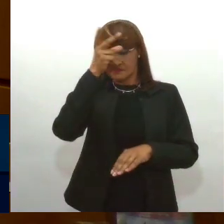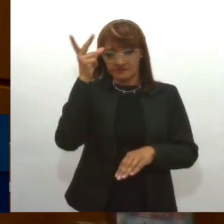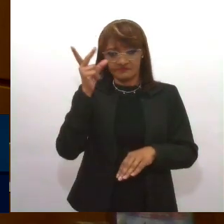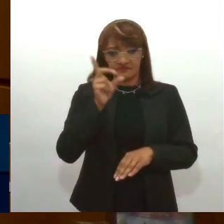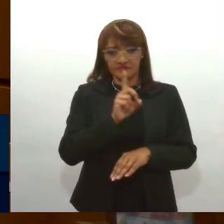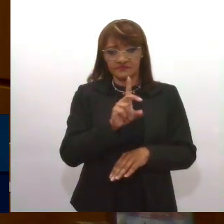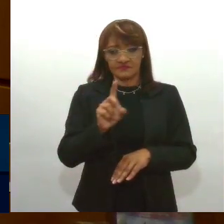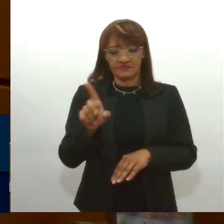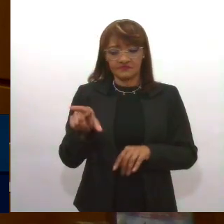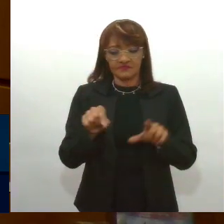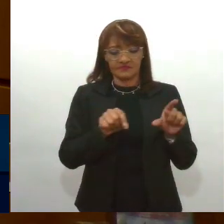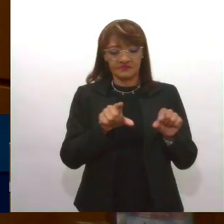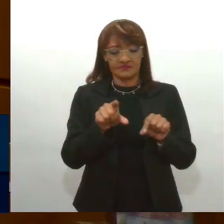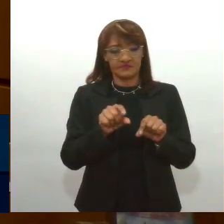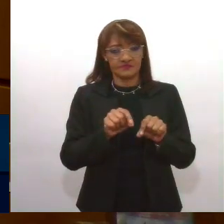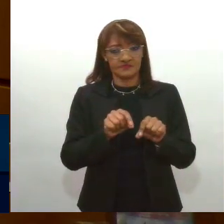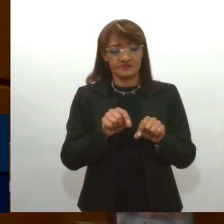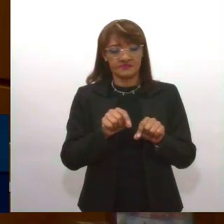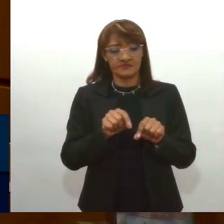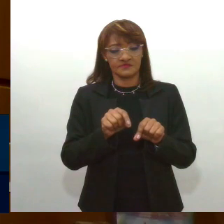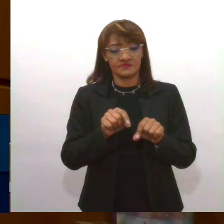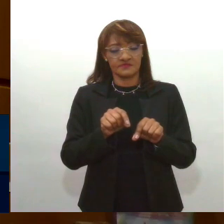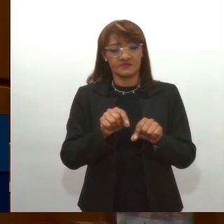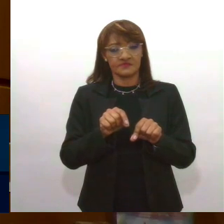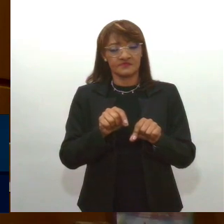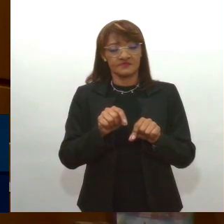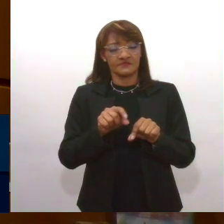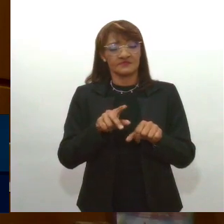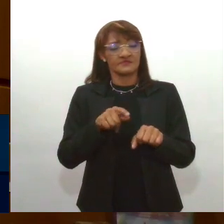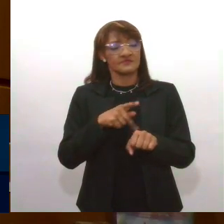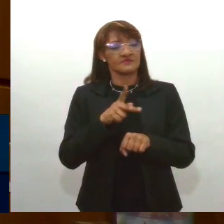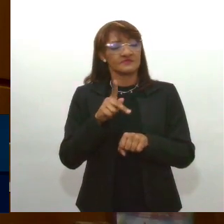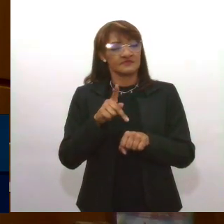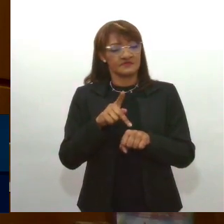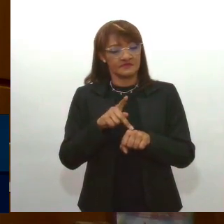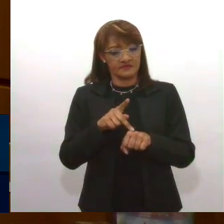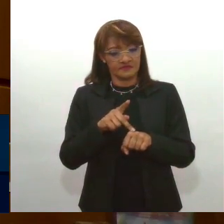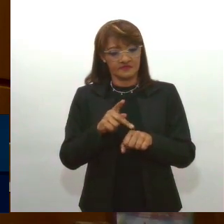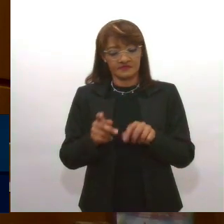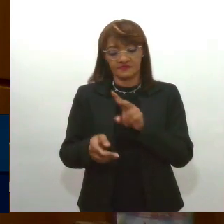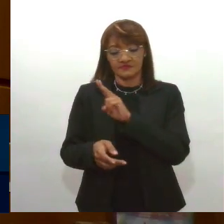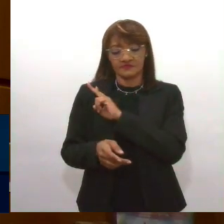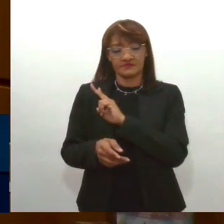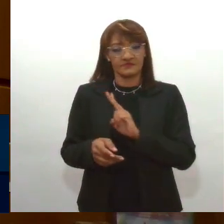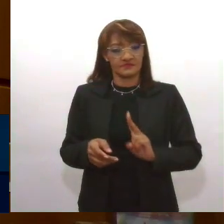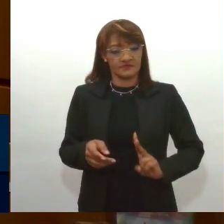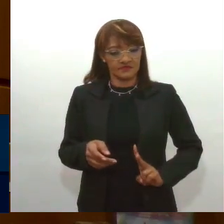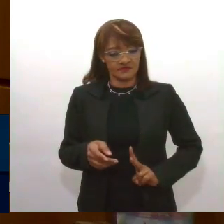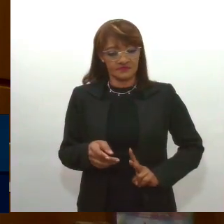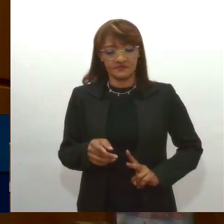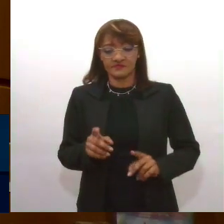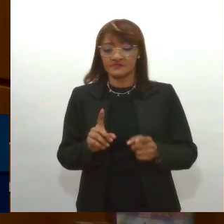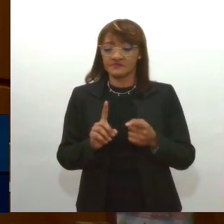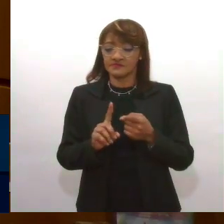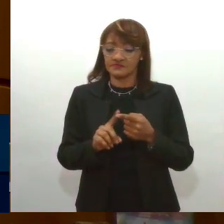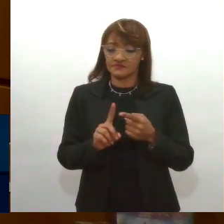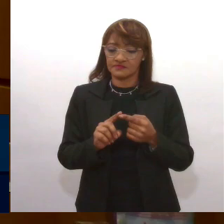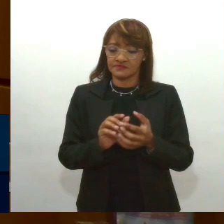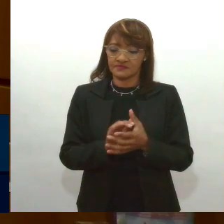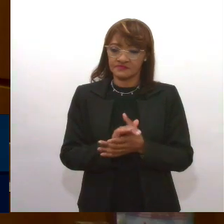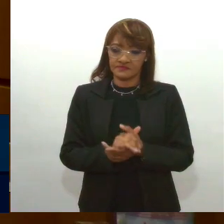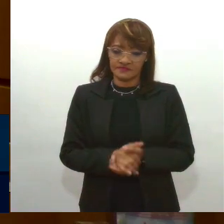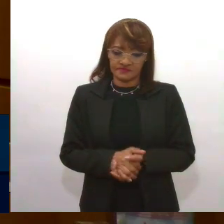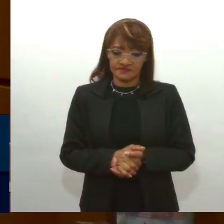e consequentemente os vereadores e aqui eu quero aproveitar